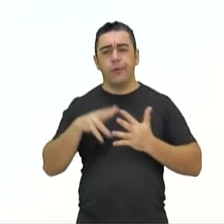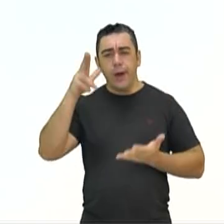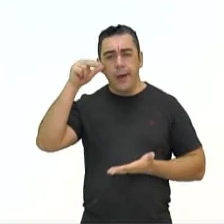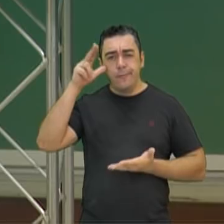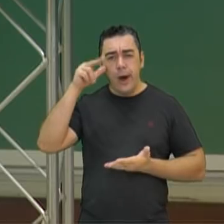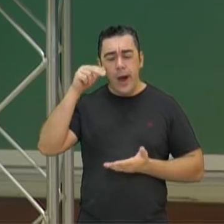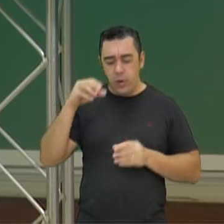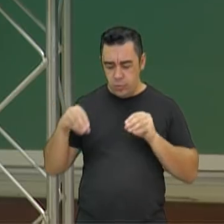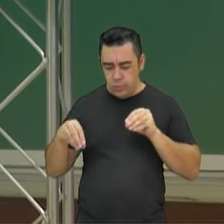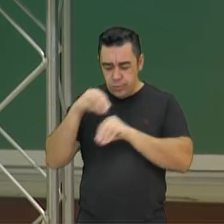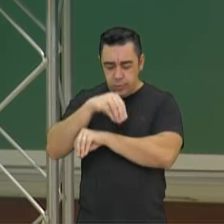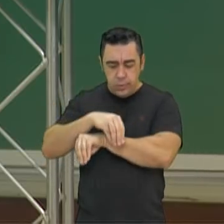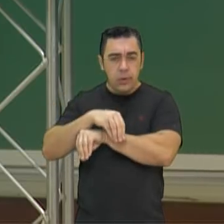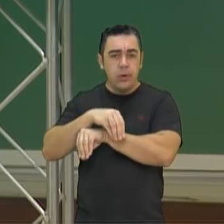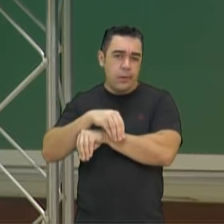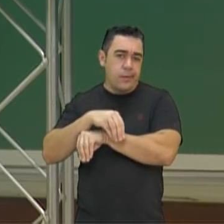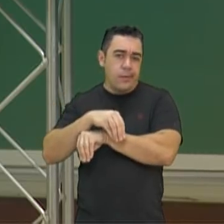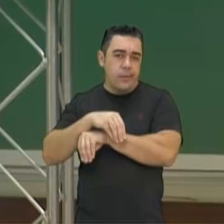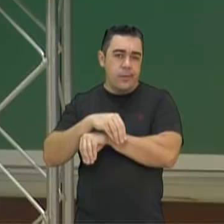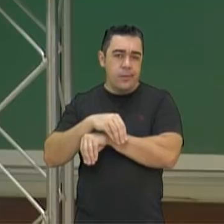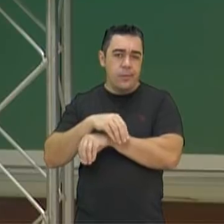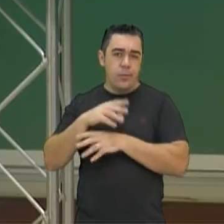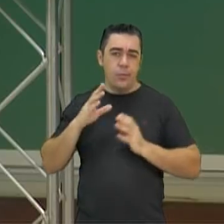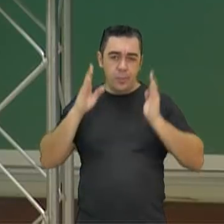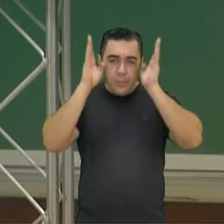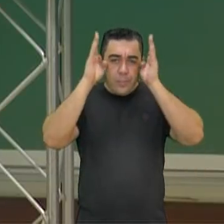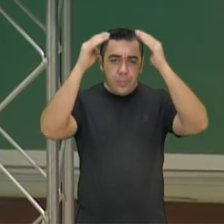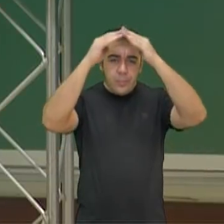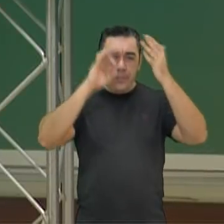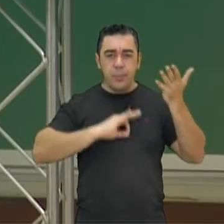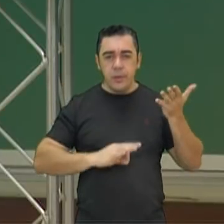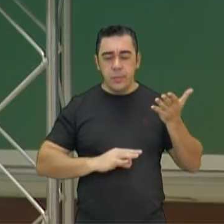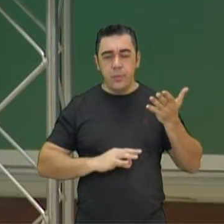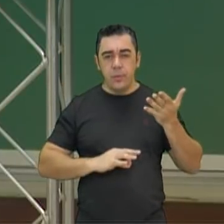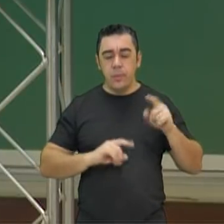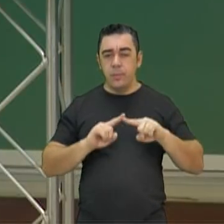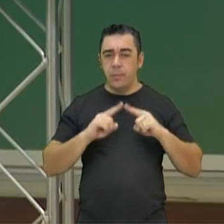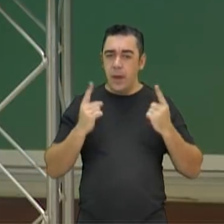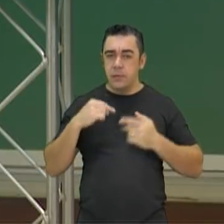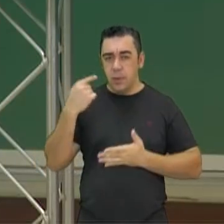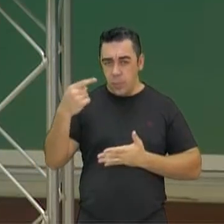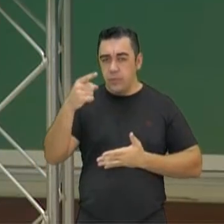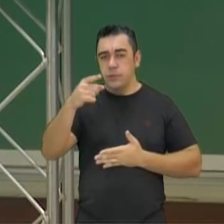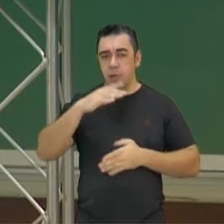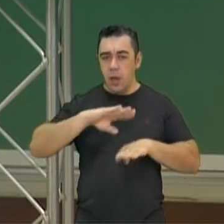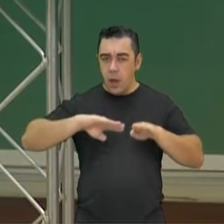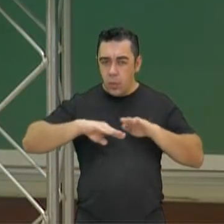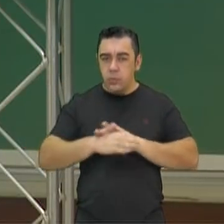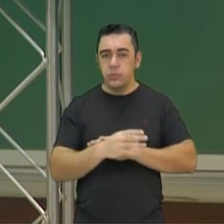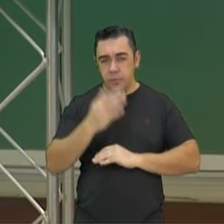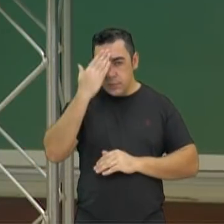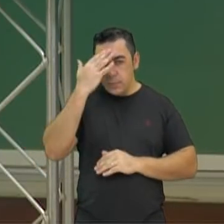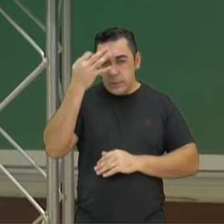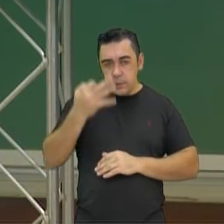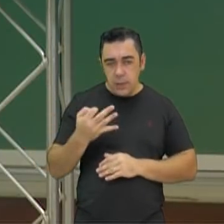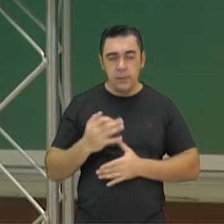Acontece, vai acontecer no início de você estiver jogando, mas depois ele fica bem automático, você vai ver que não tem erro de você posicionar as